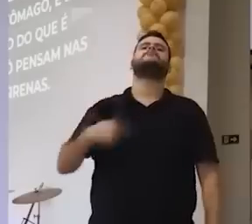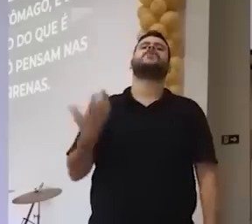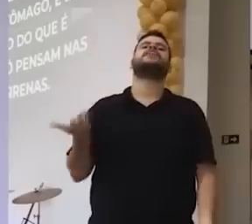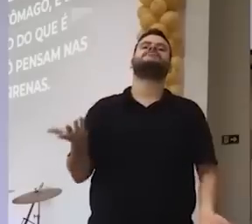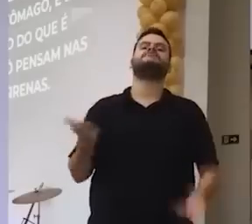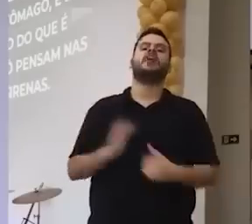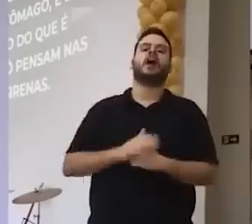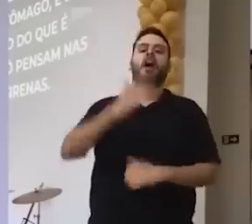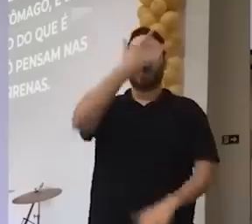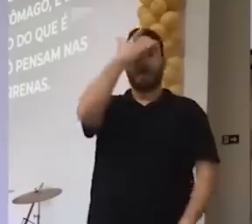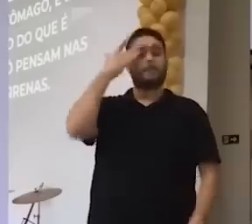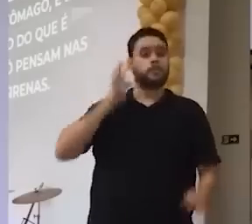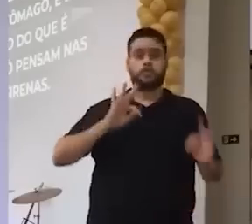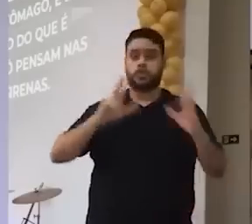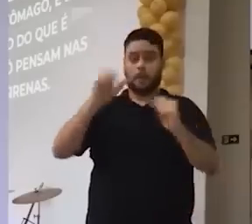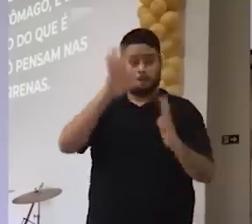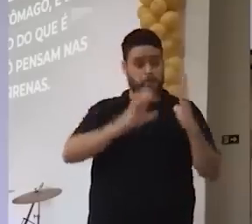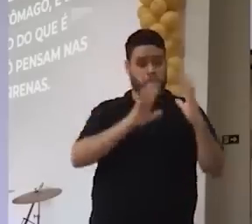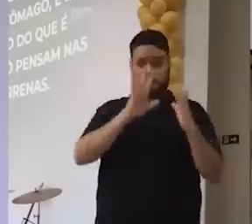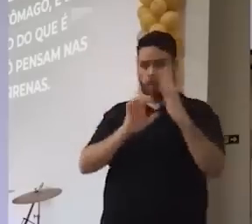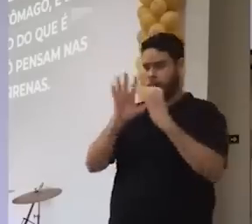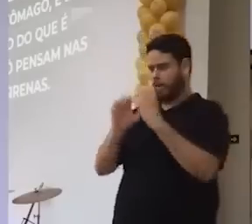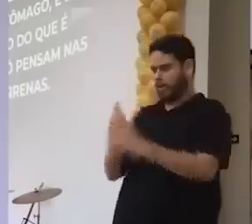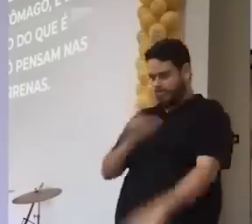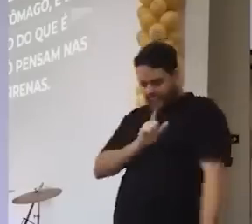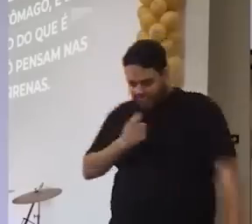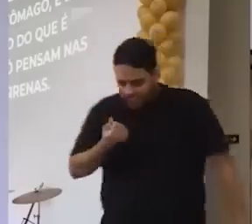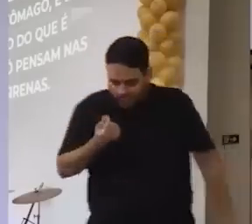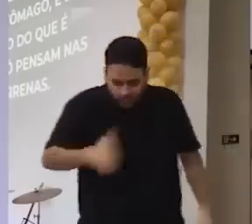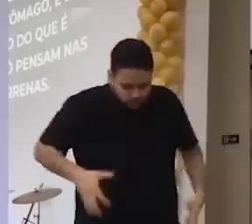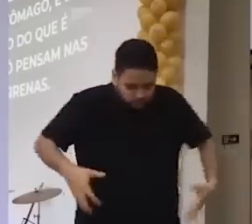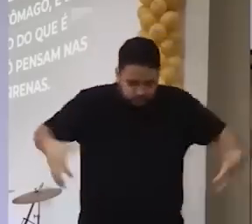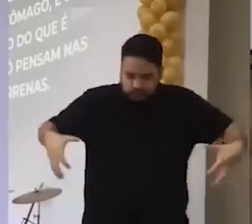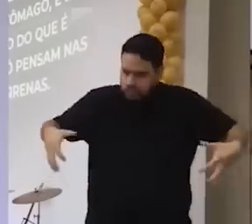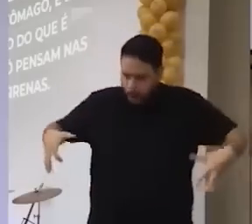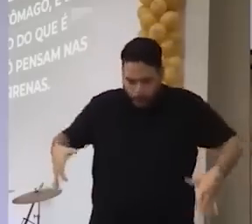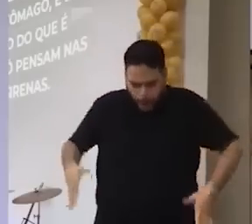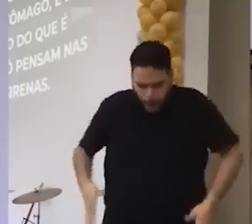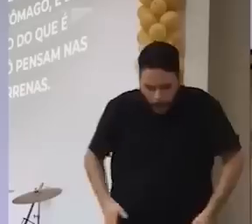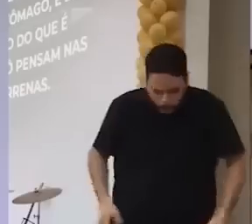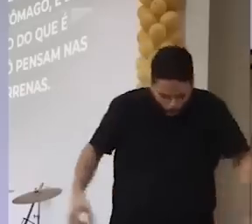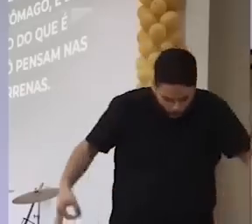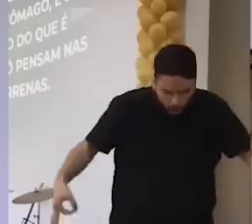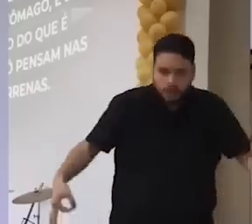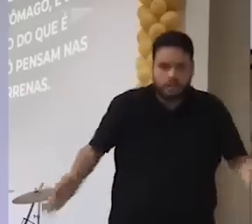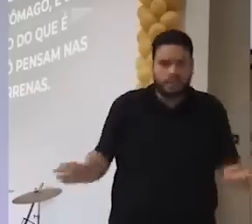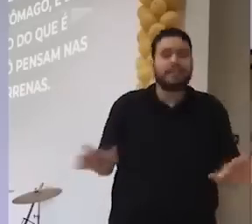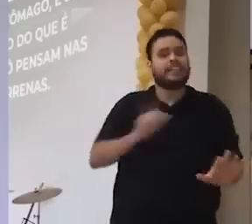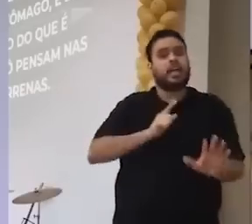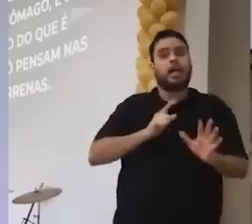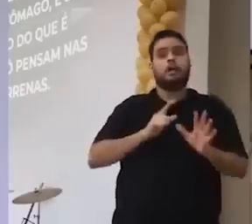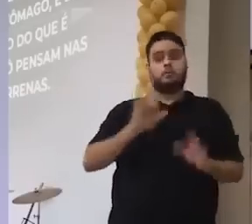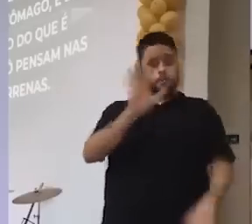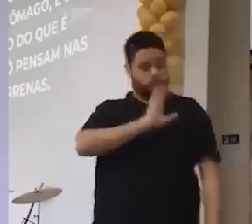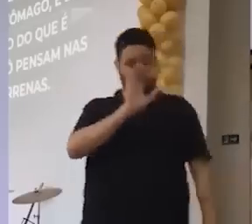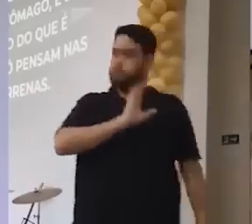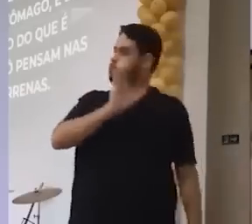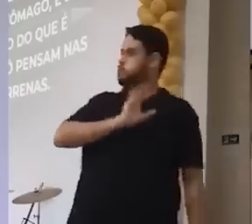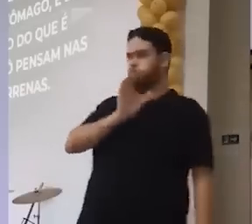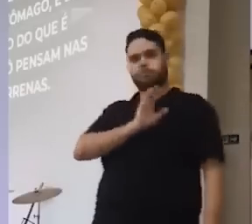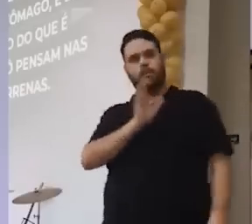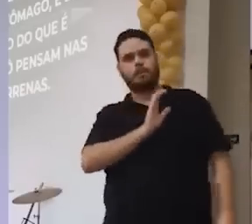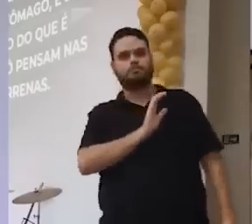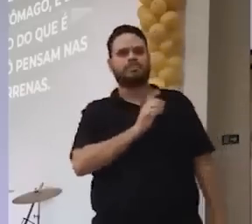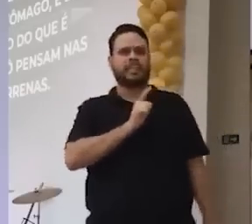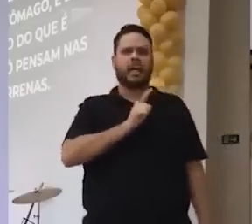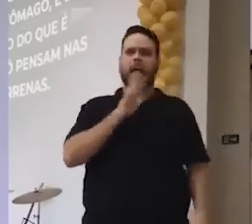dinheiro. Brigam porque tem dinheiro. Brigam porque não tem dinheiro. Brigam porque tem muito dinheiro.